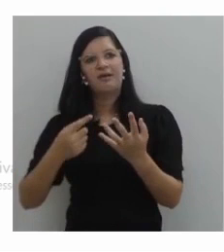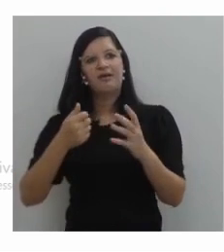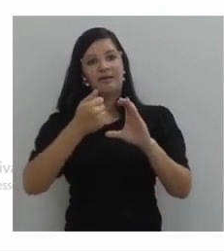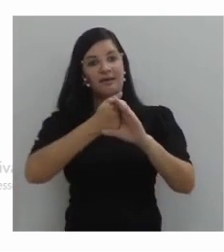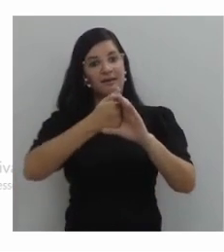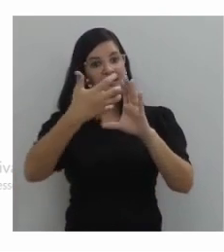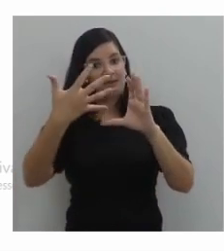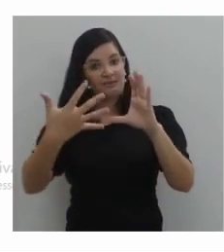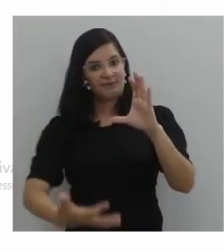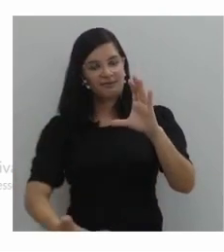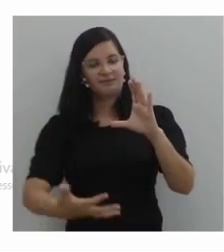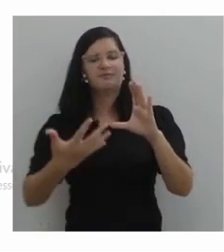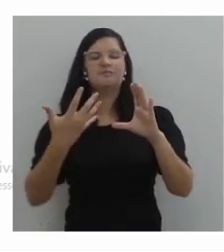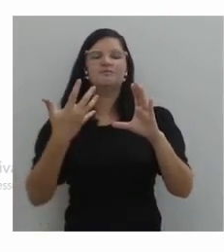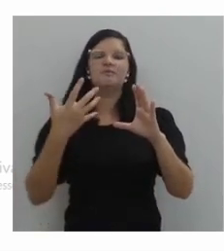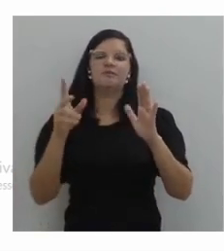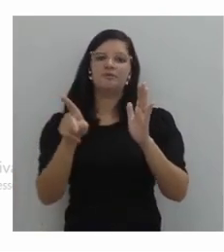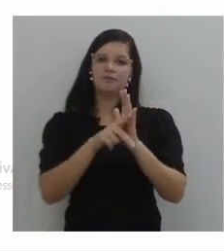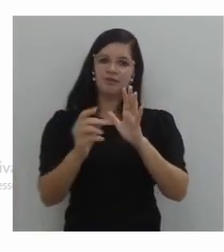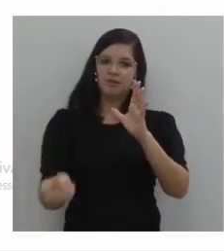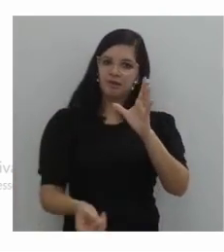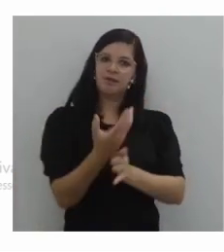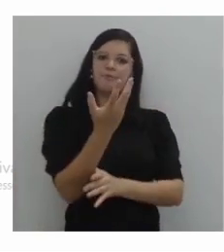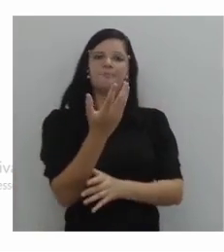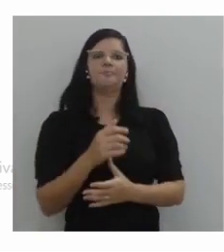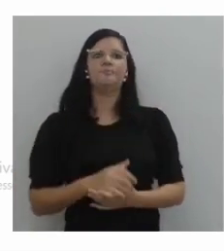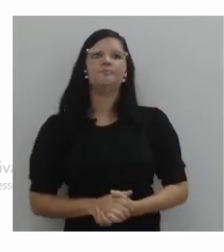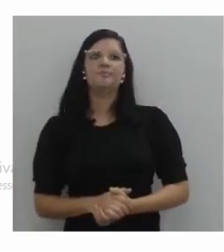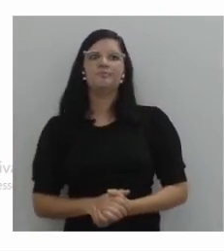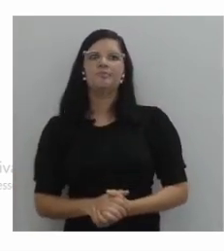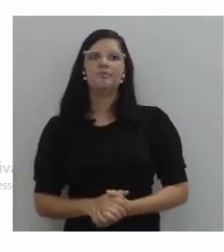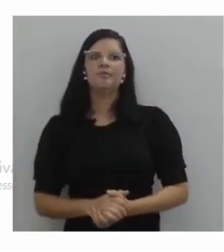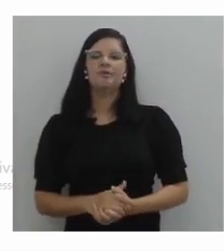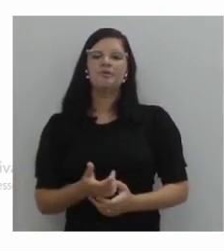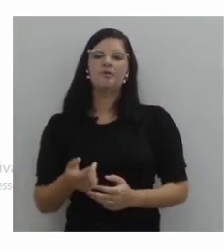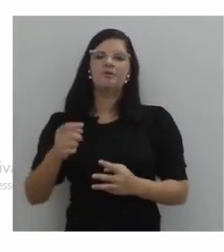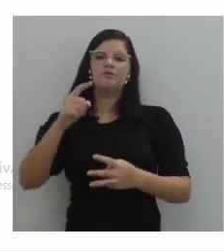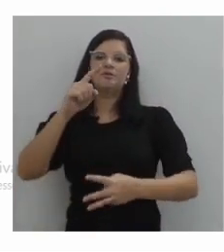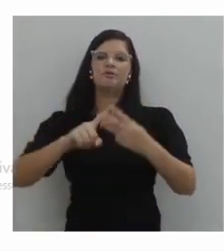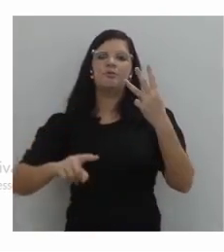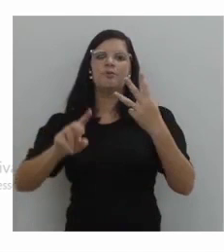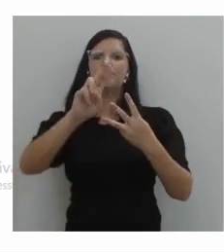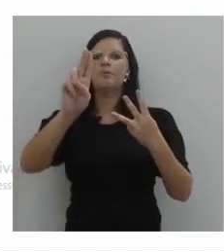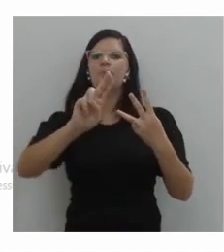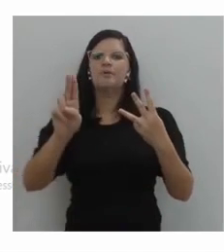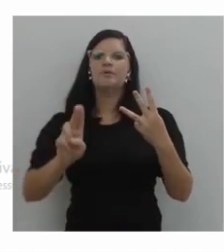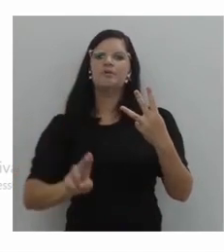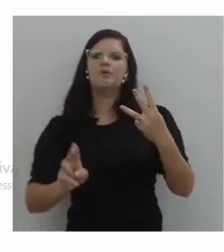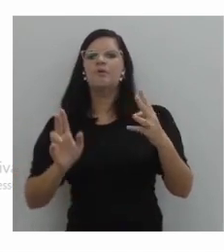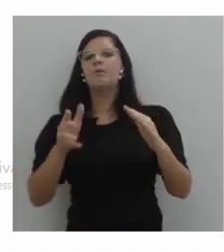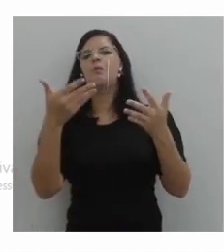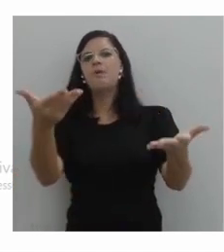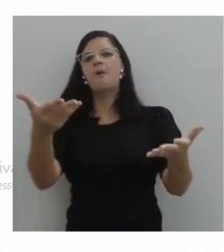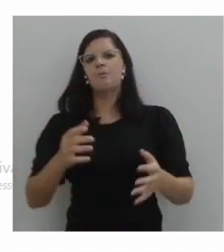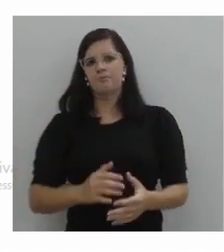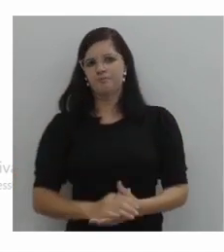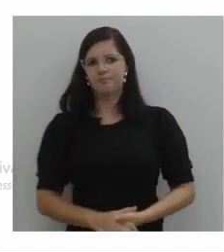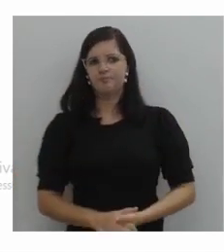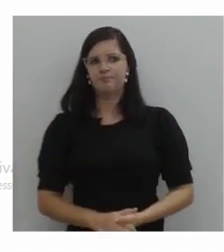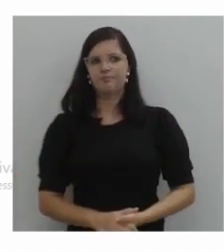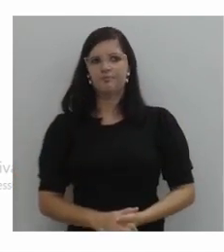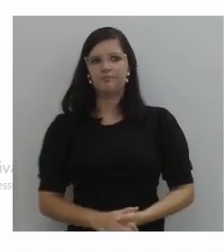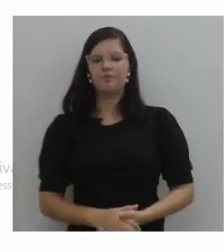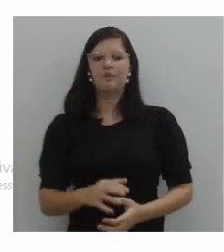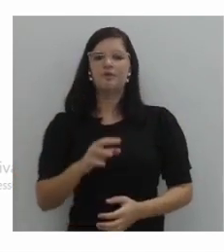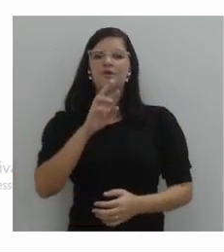das características e composições, tá? São classificados em 3 tipos. Aí eu pergunto para vocês,